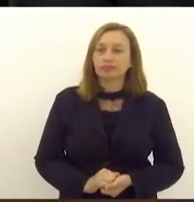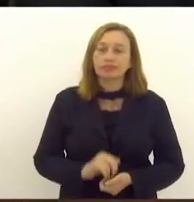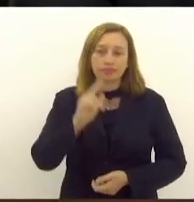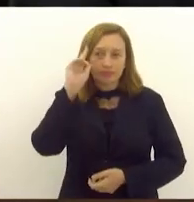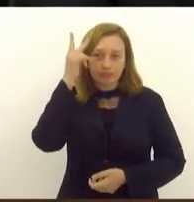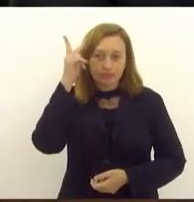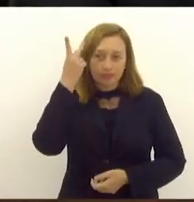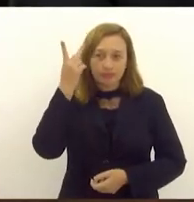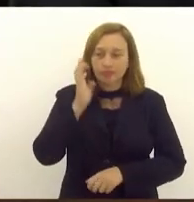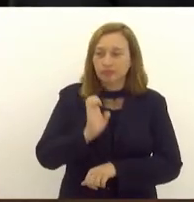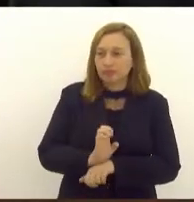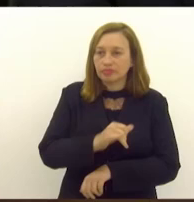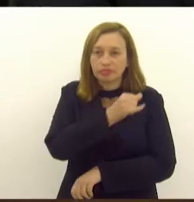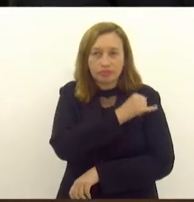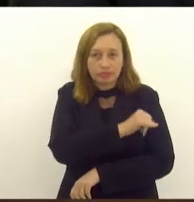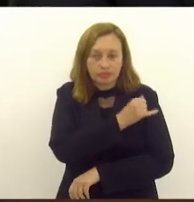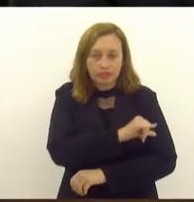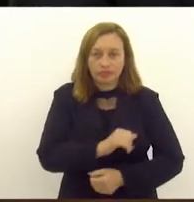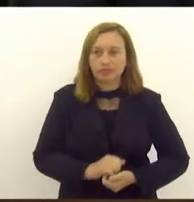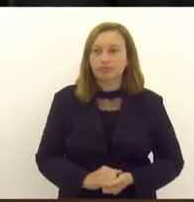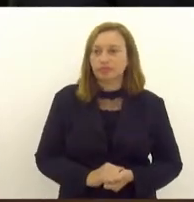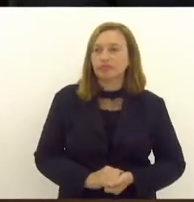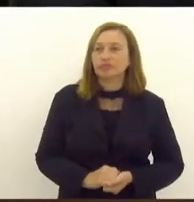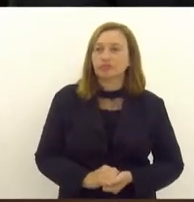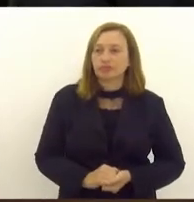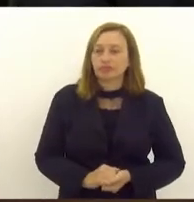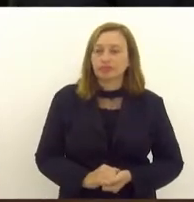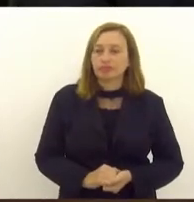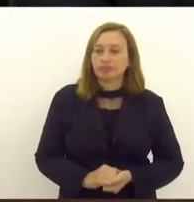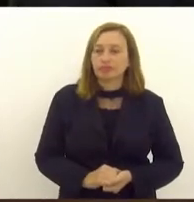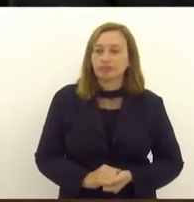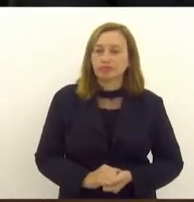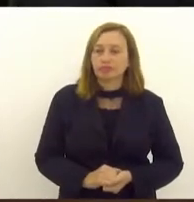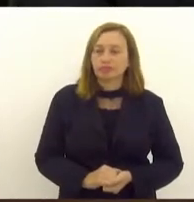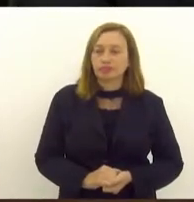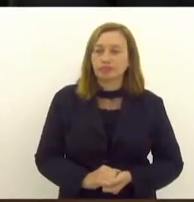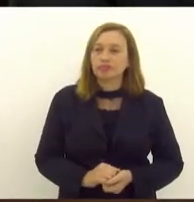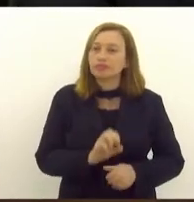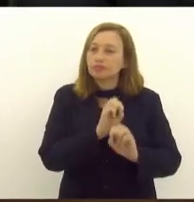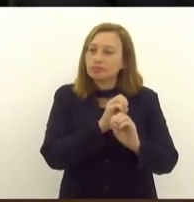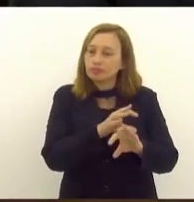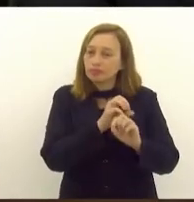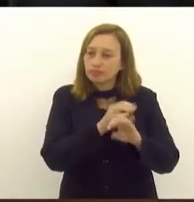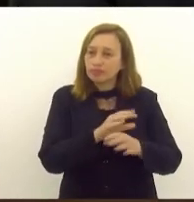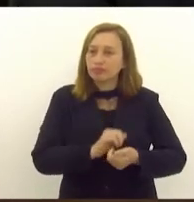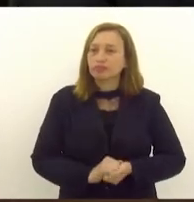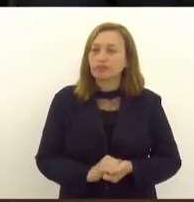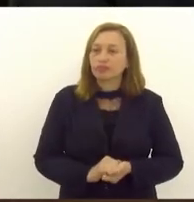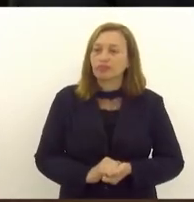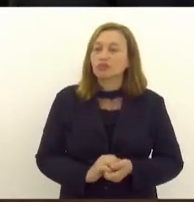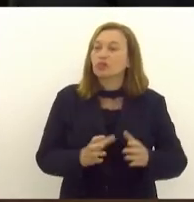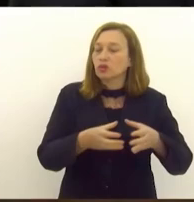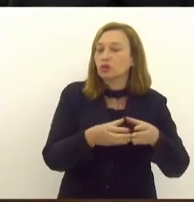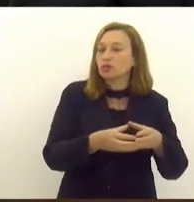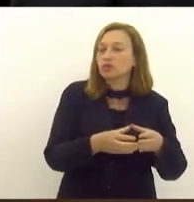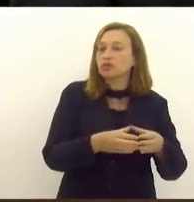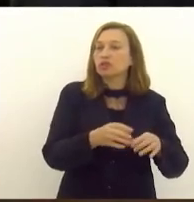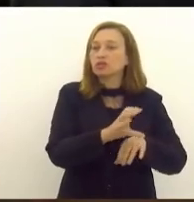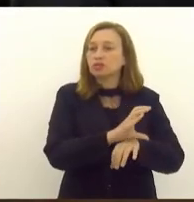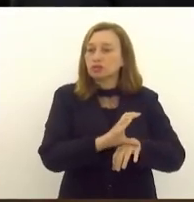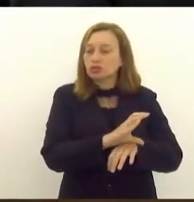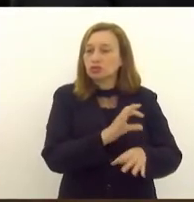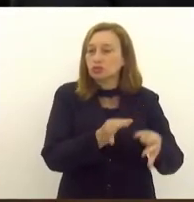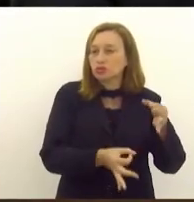história no âmbito do estado no nome do Estado de Educação parecia das comissões de Constituição pela